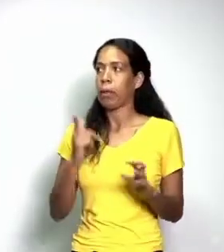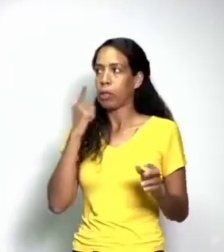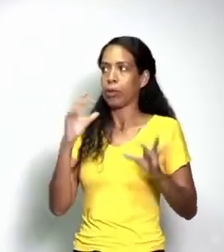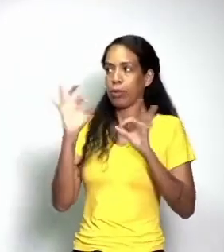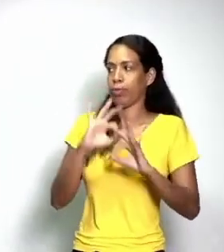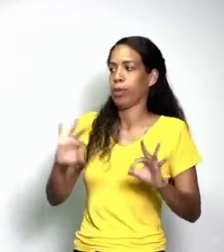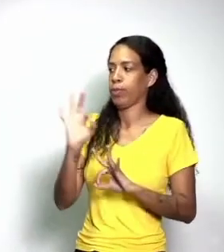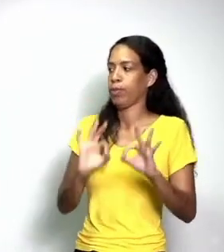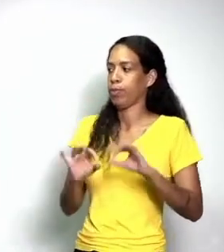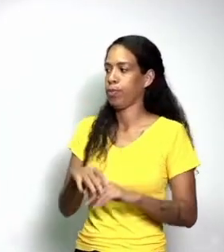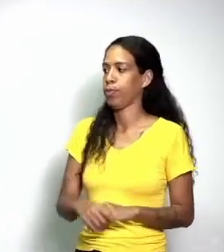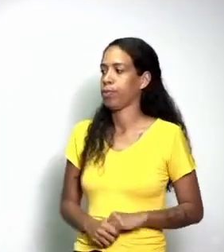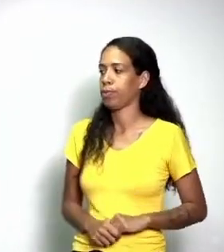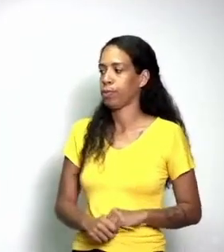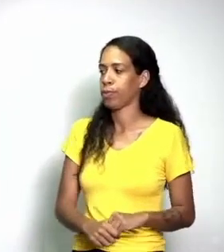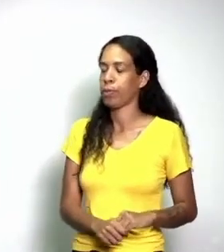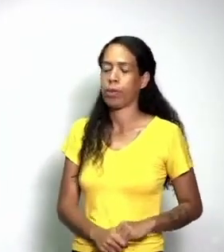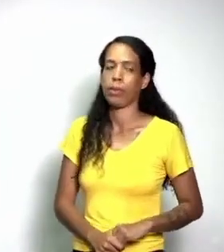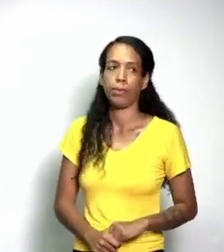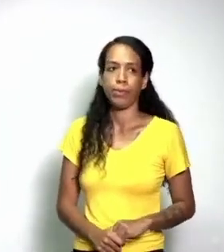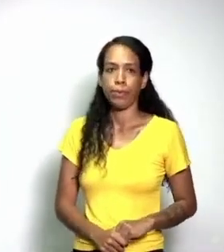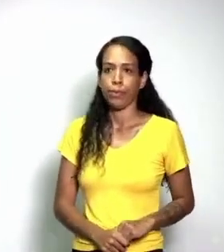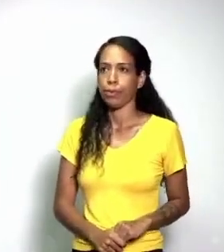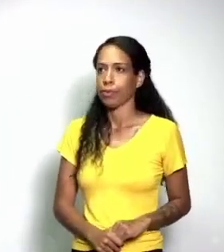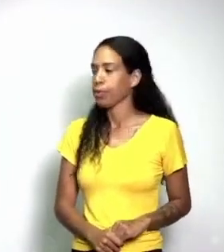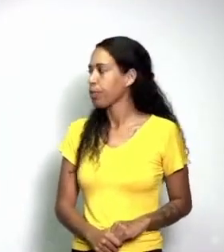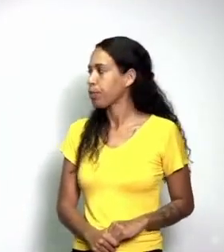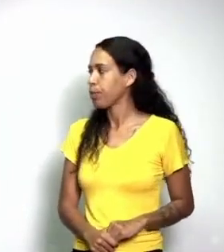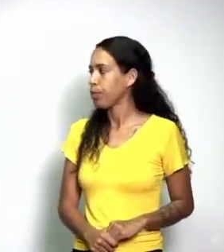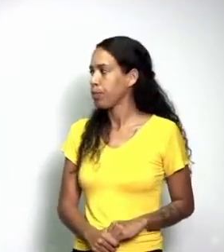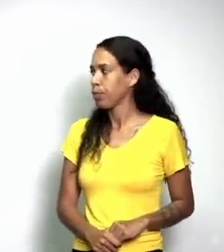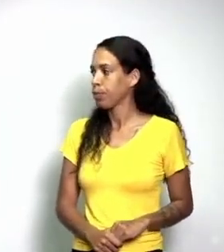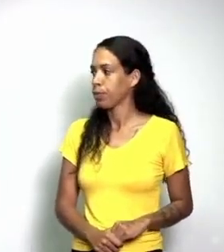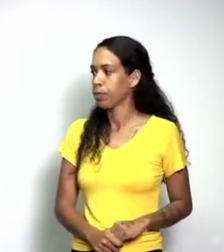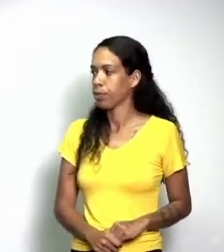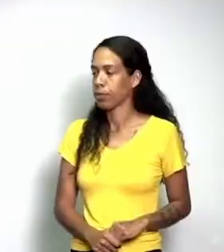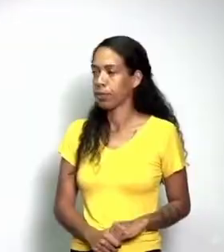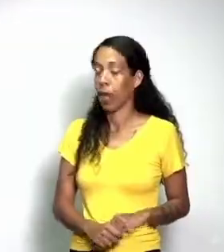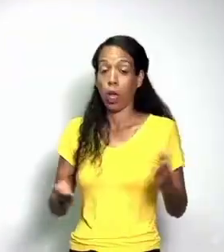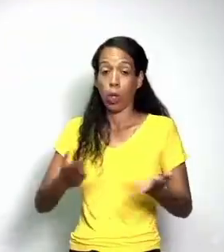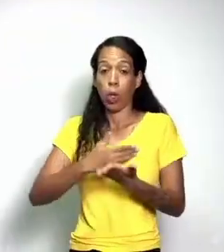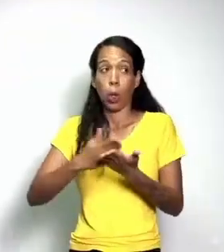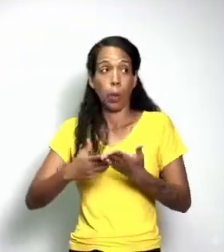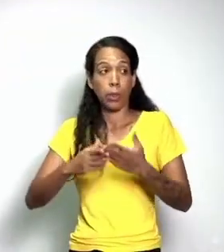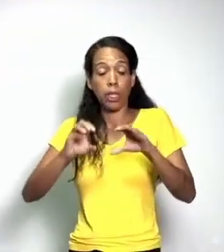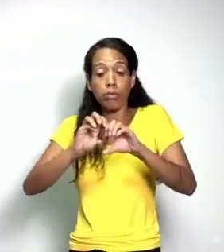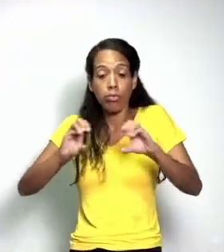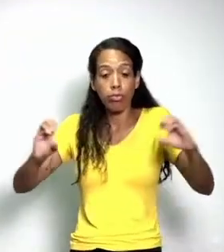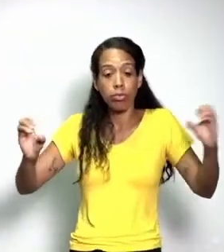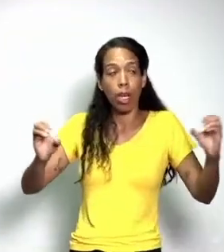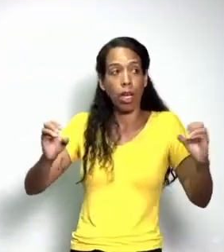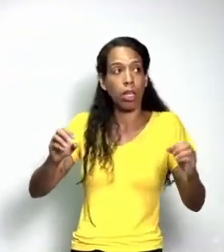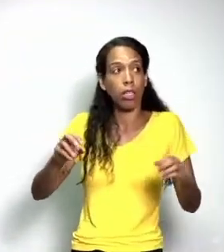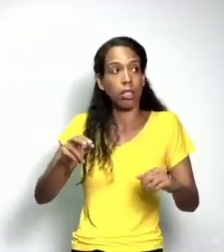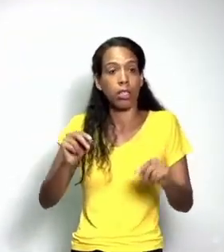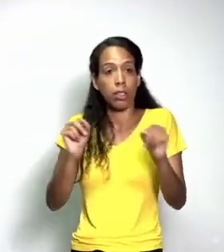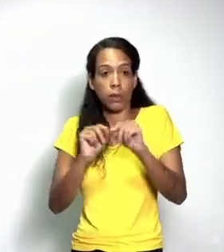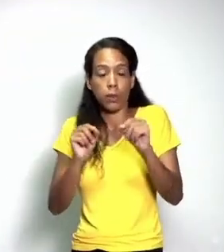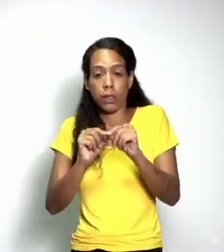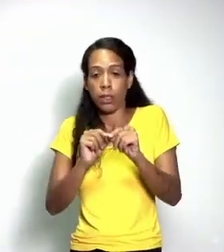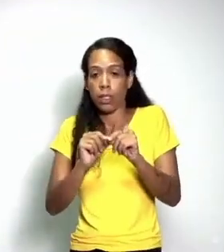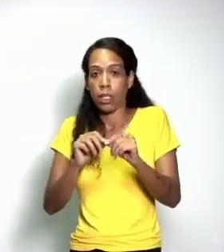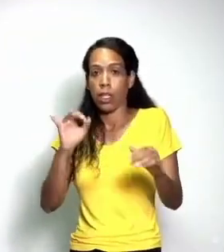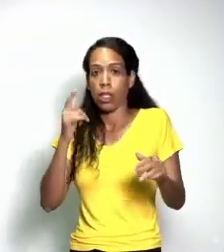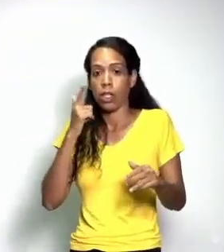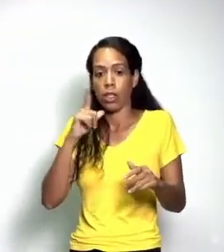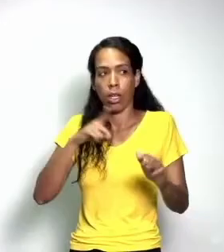Acho que a gente pode começar também pelo cabeamento e pelo transmissor. A gente